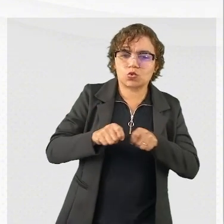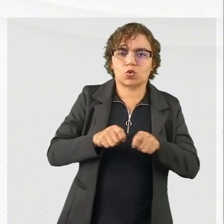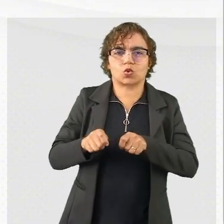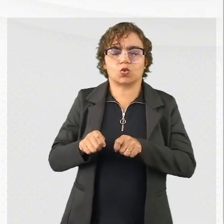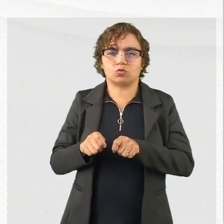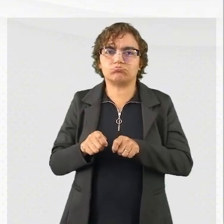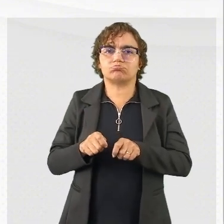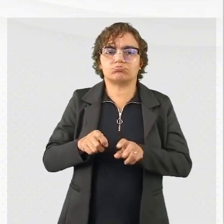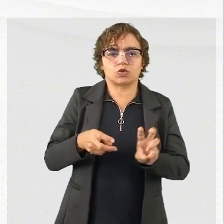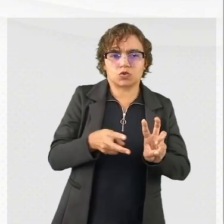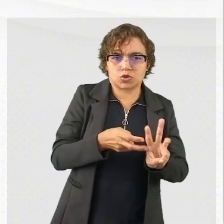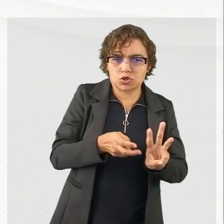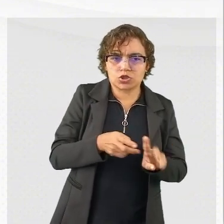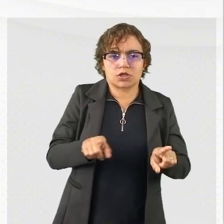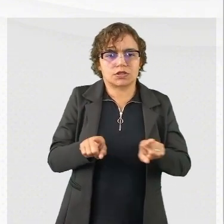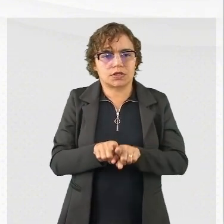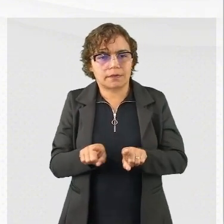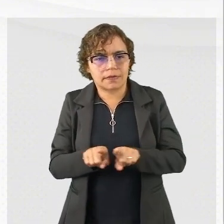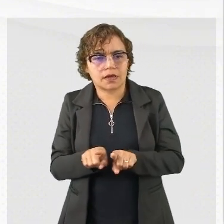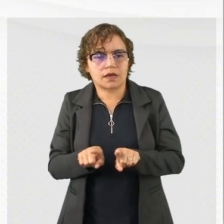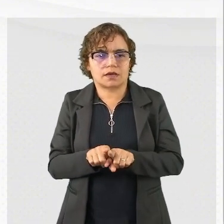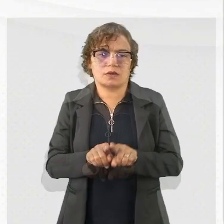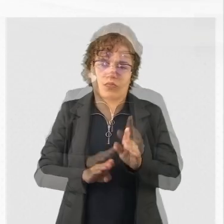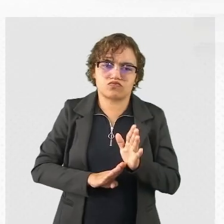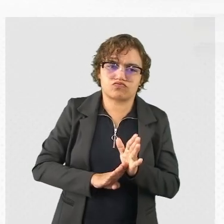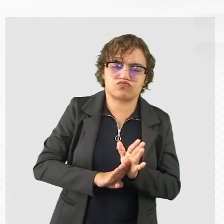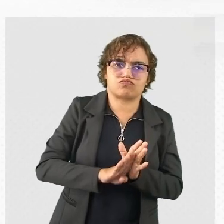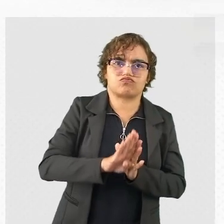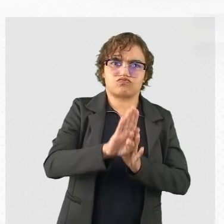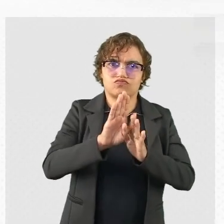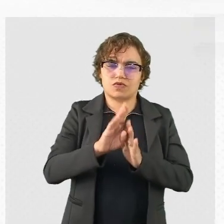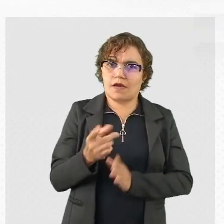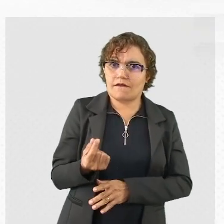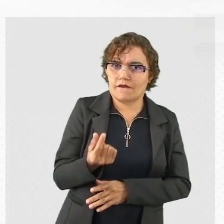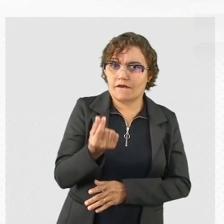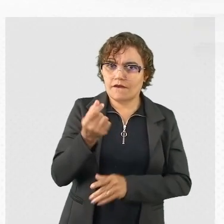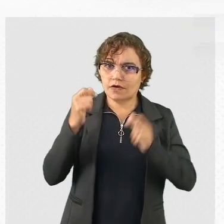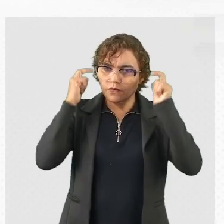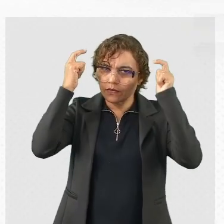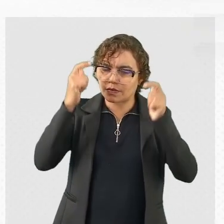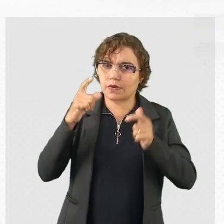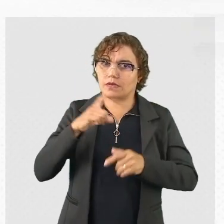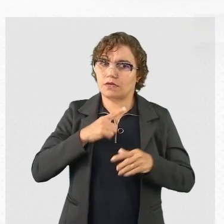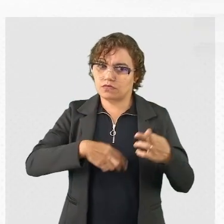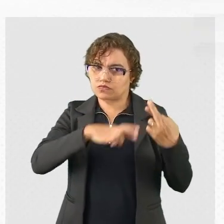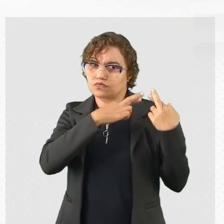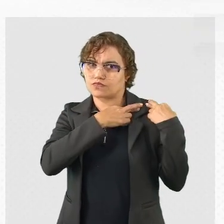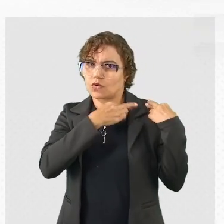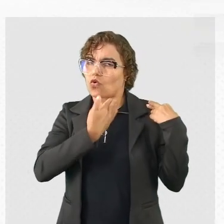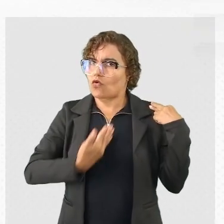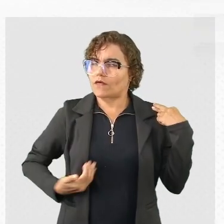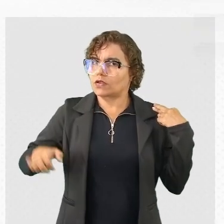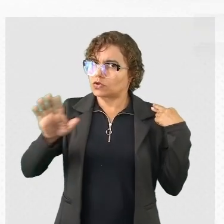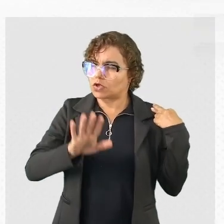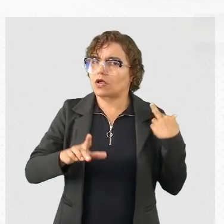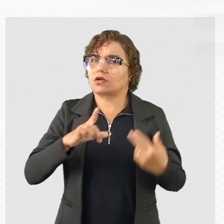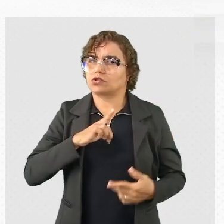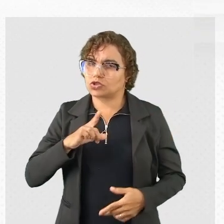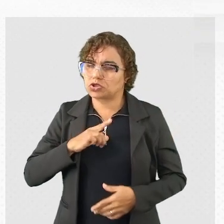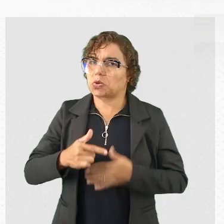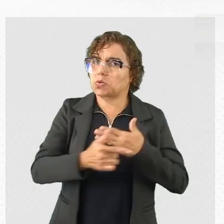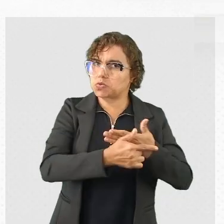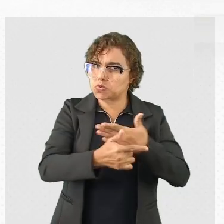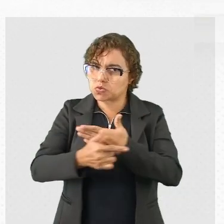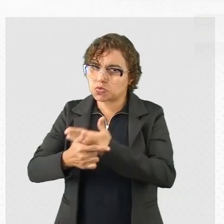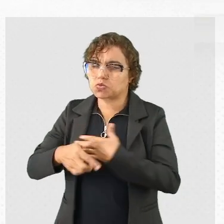das rendas da coroa. Tinha bastante funções aí para esse governador geral. Ele tinha muitas metas a cumprir,